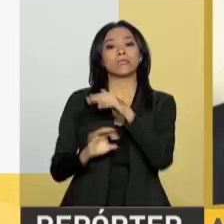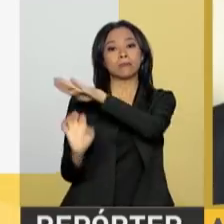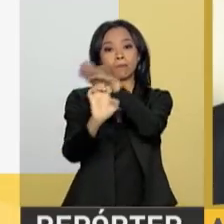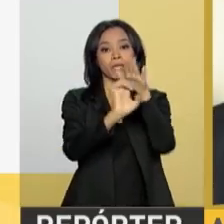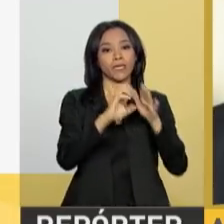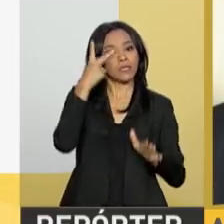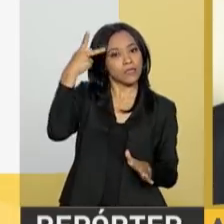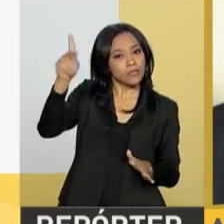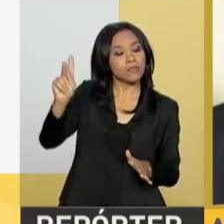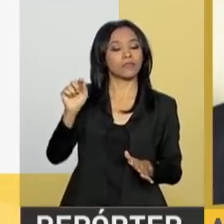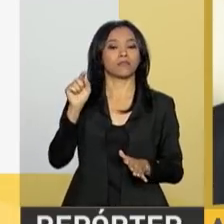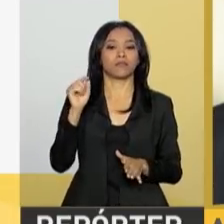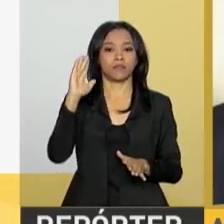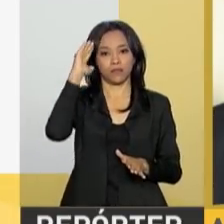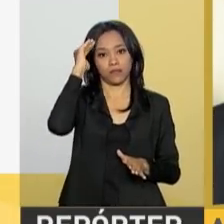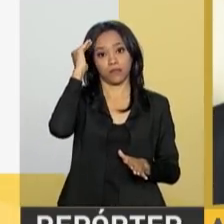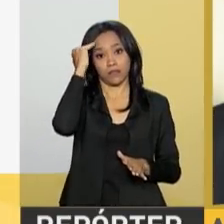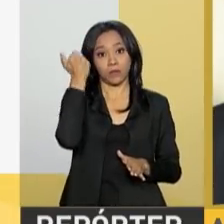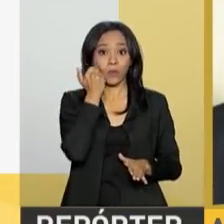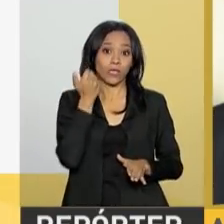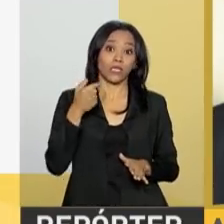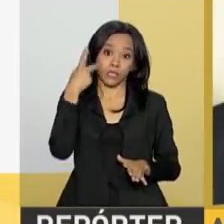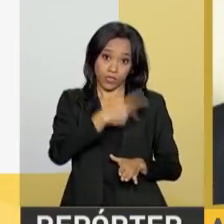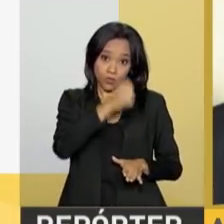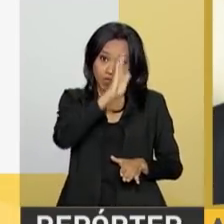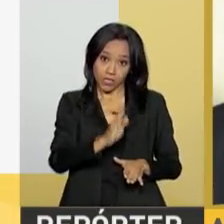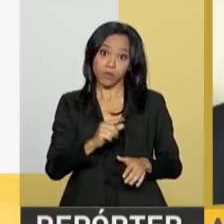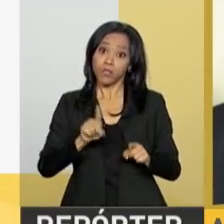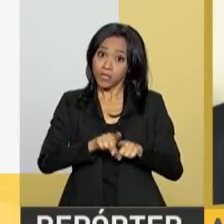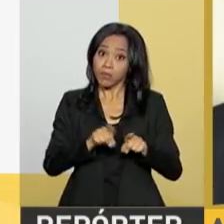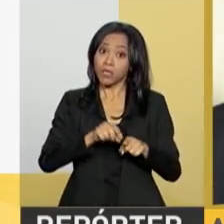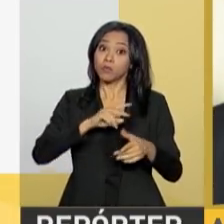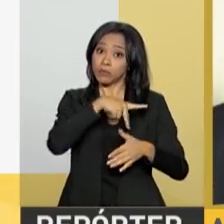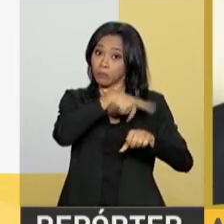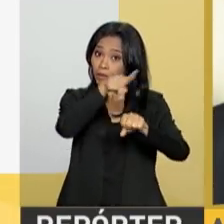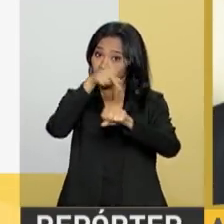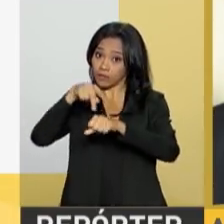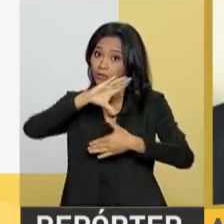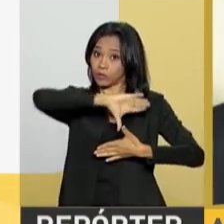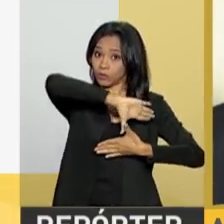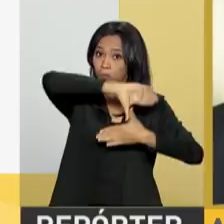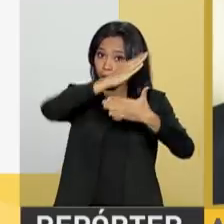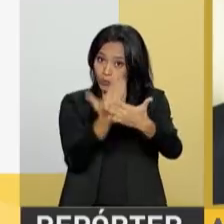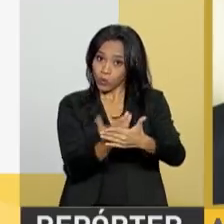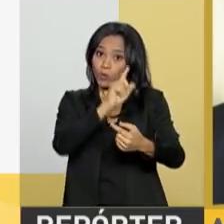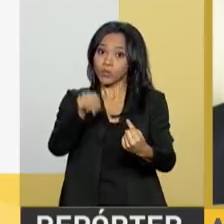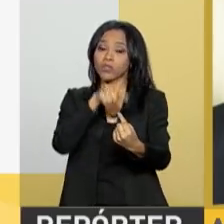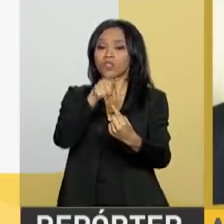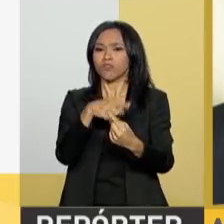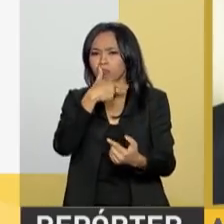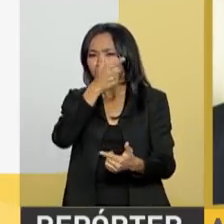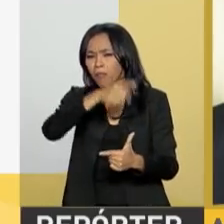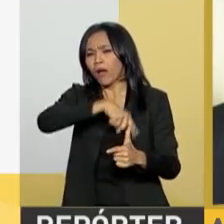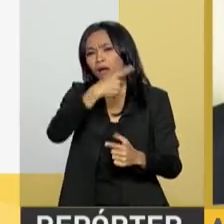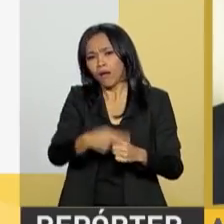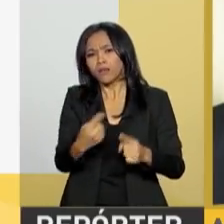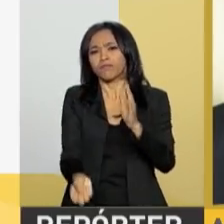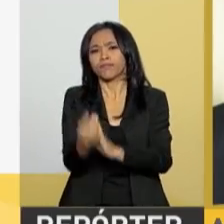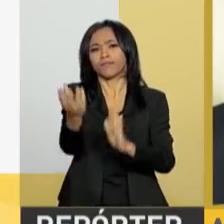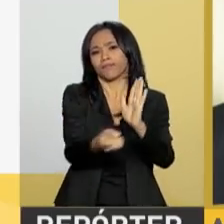coreanas no brasil e nos demais países do mercosul com o objetivo de gerar mais empregos empregos de boa qualidade